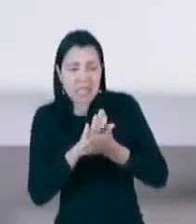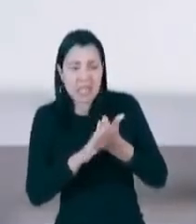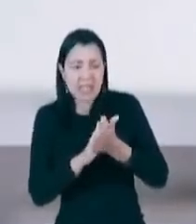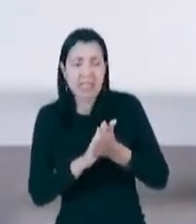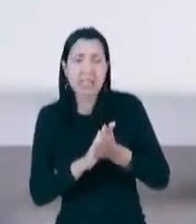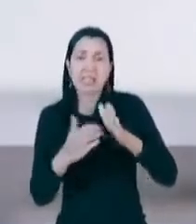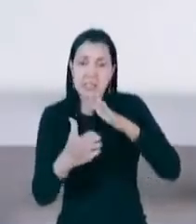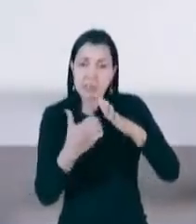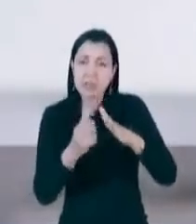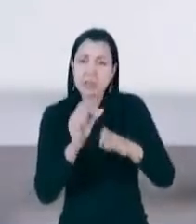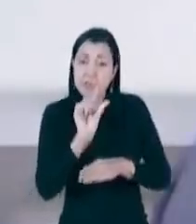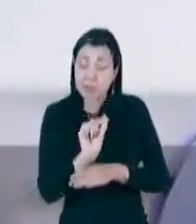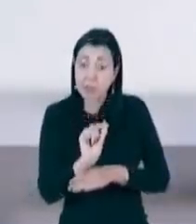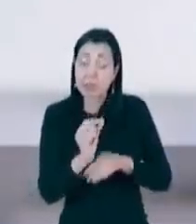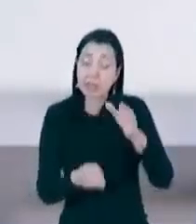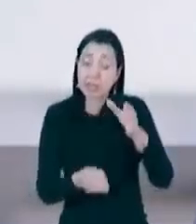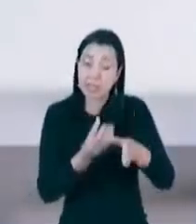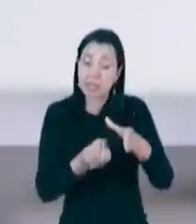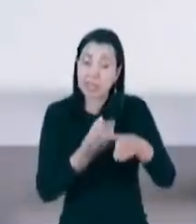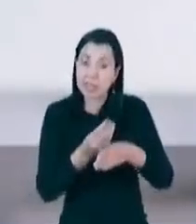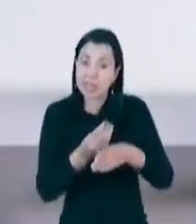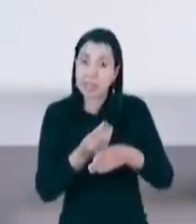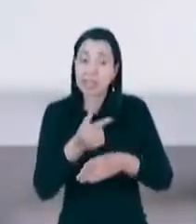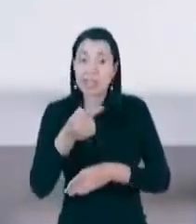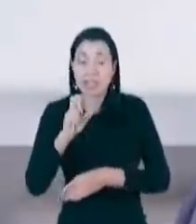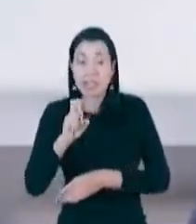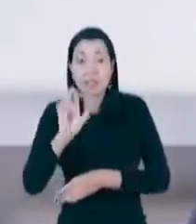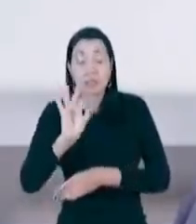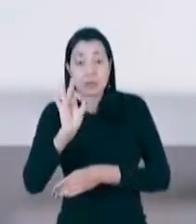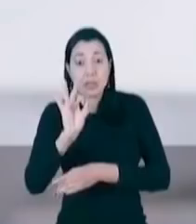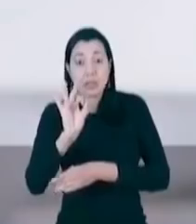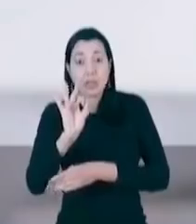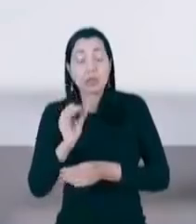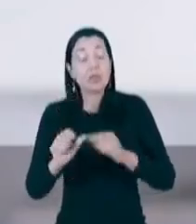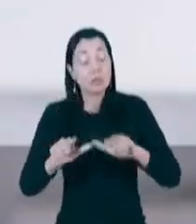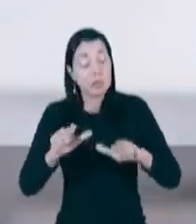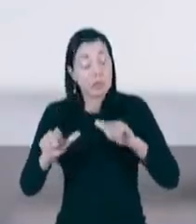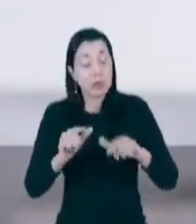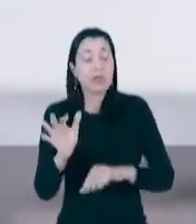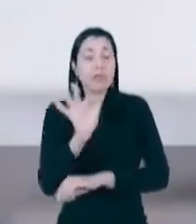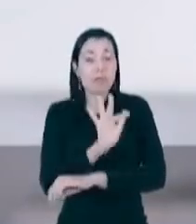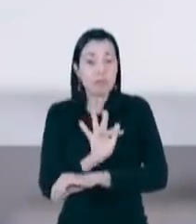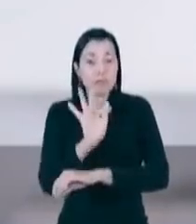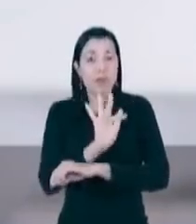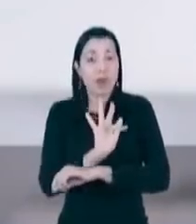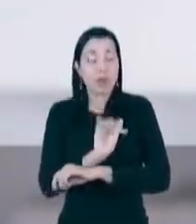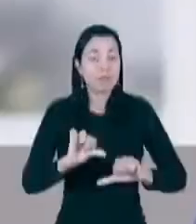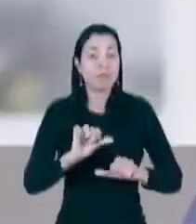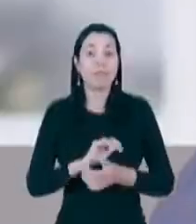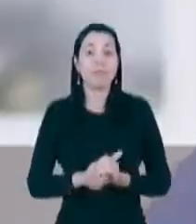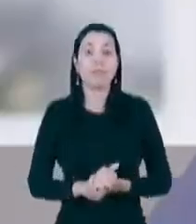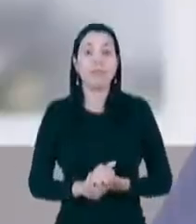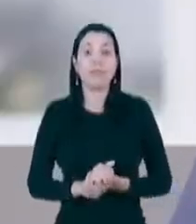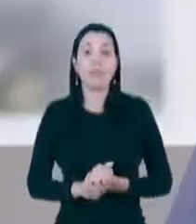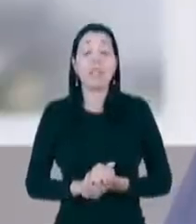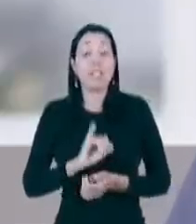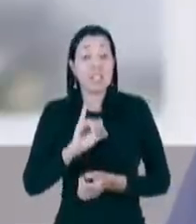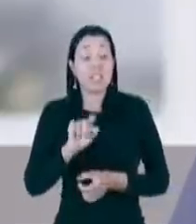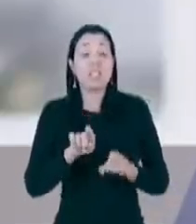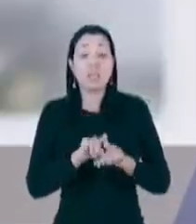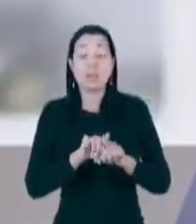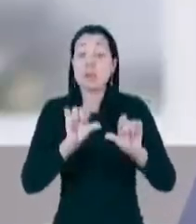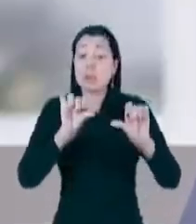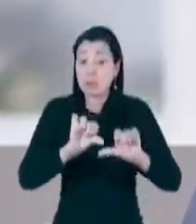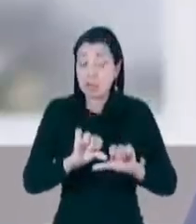e pequenas empresas, que geram 75% dos empregos formais, são as mais atingidas. Como se não